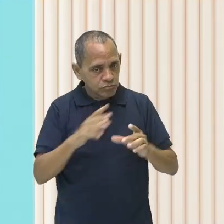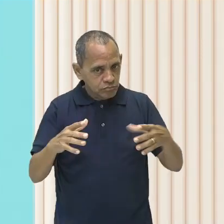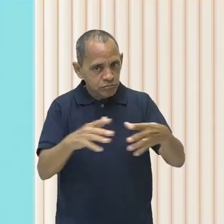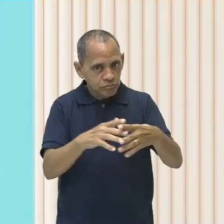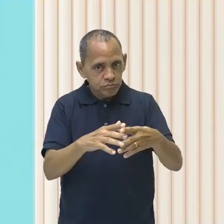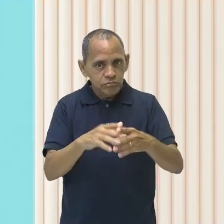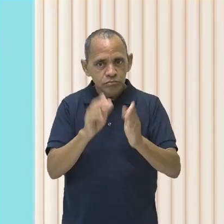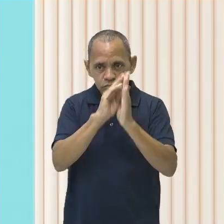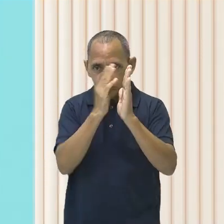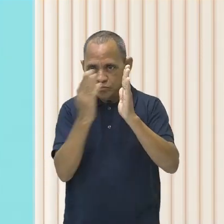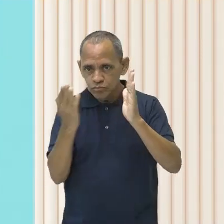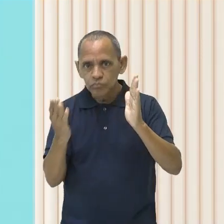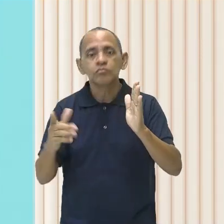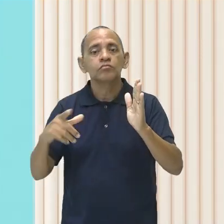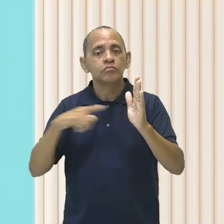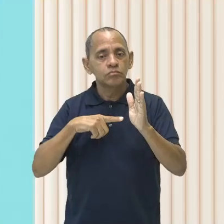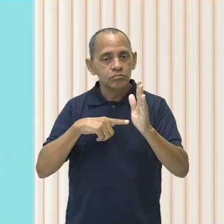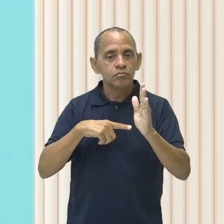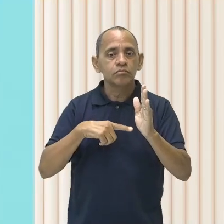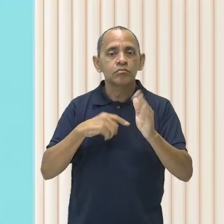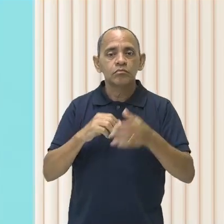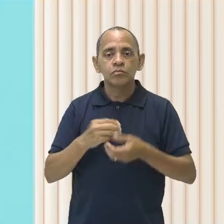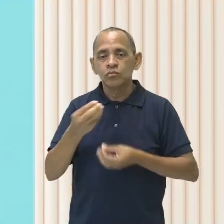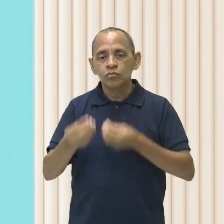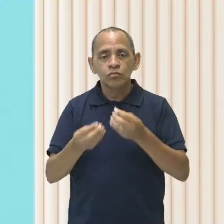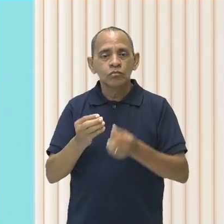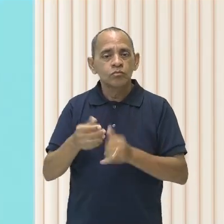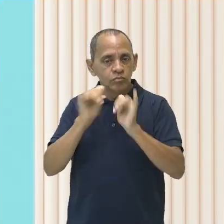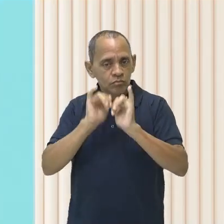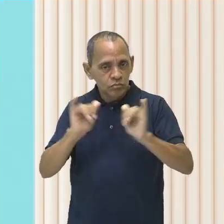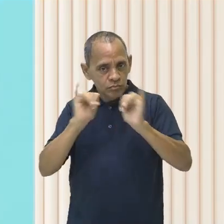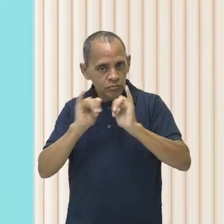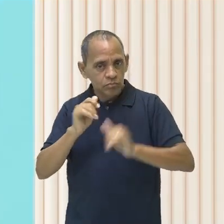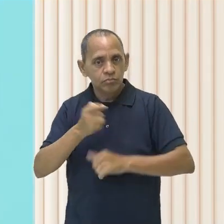biblioteca, veio também a questão do lado da imprensa, que antes